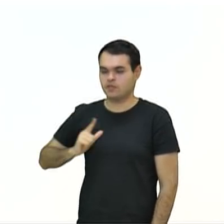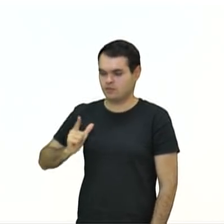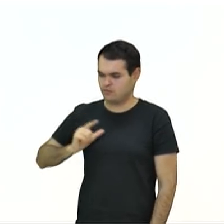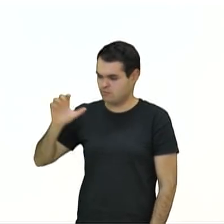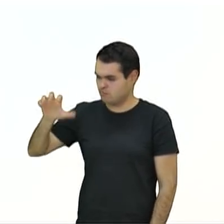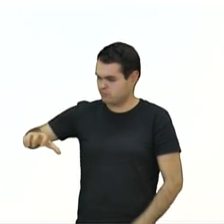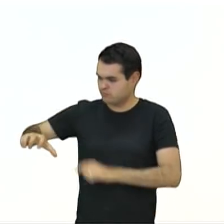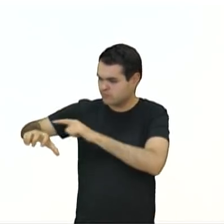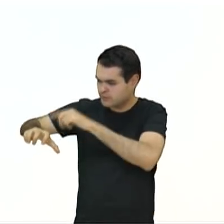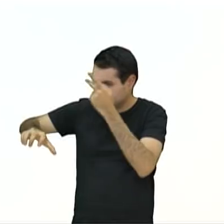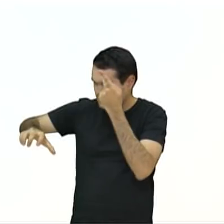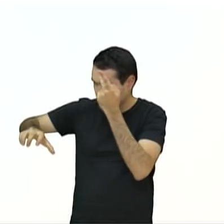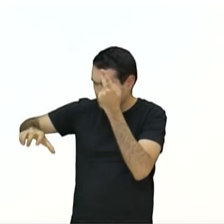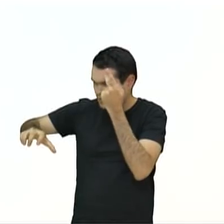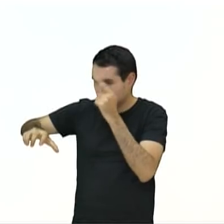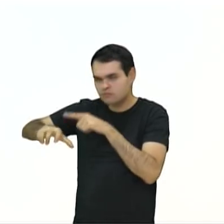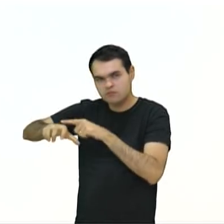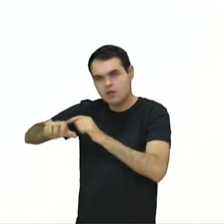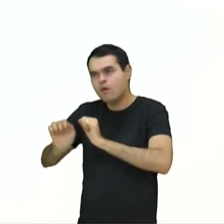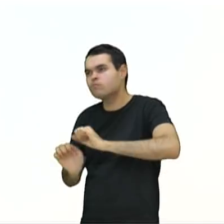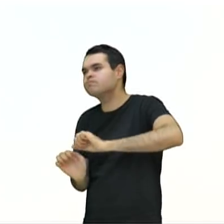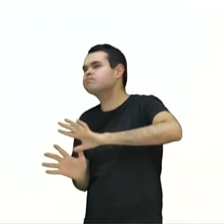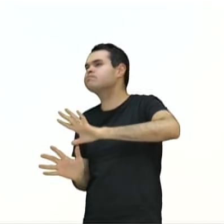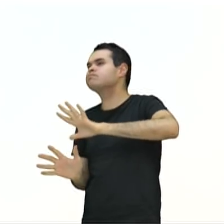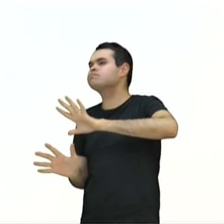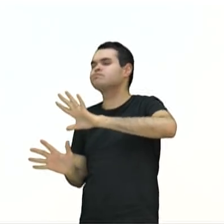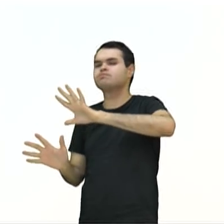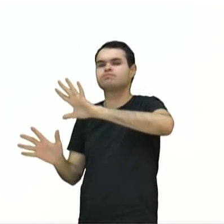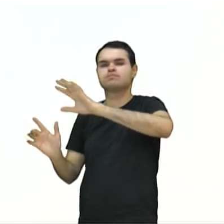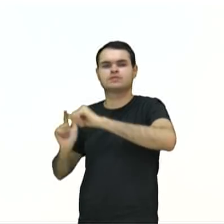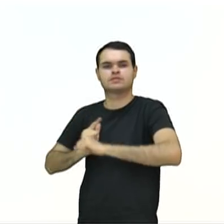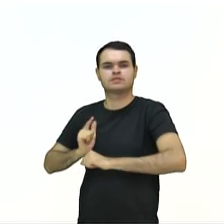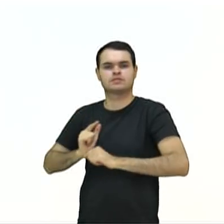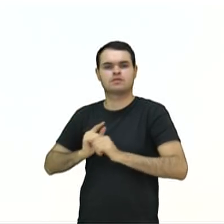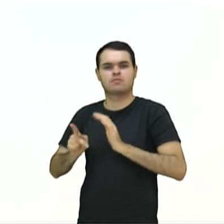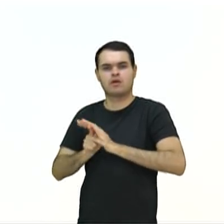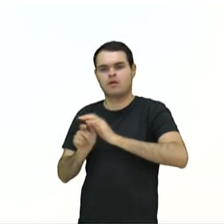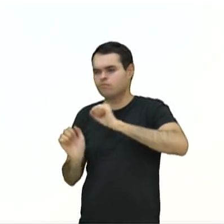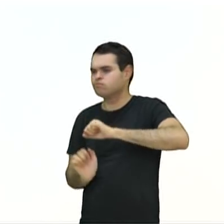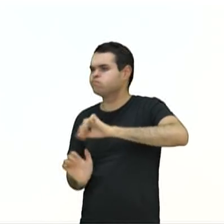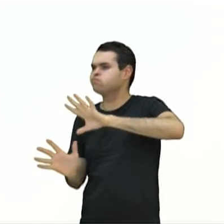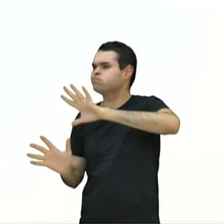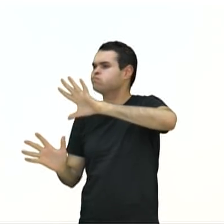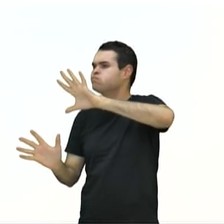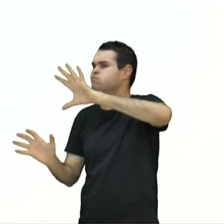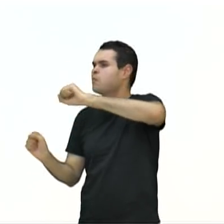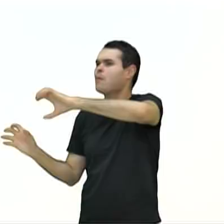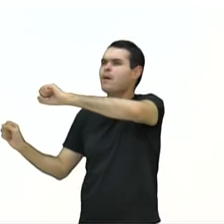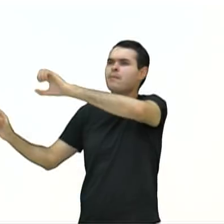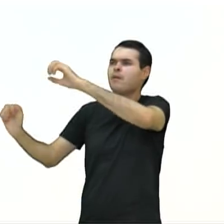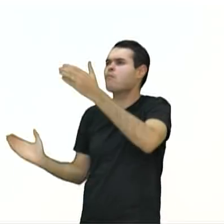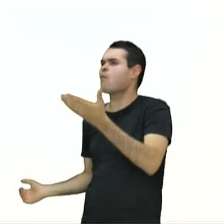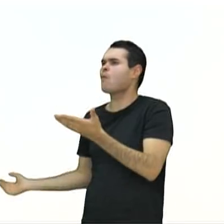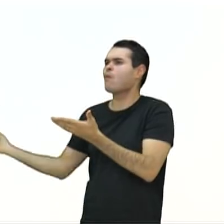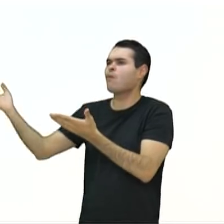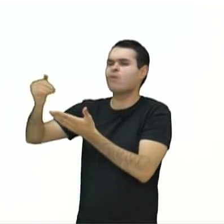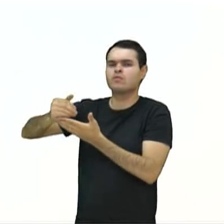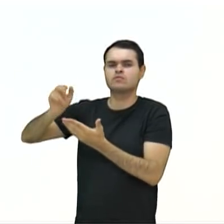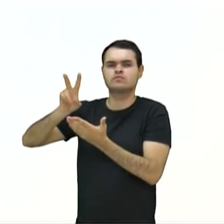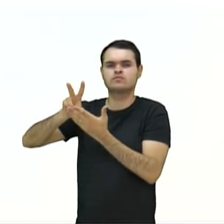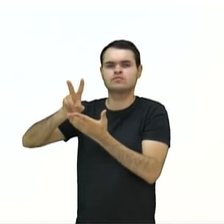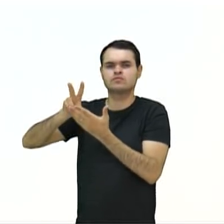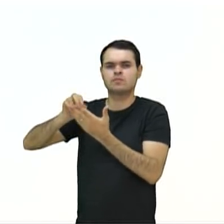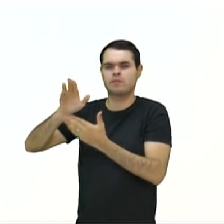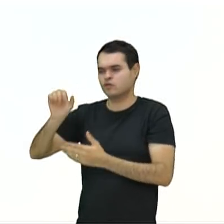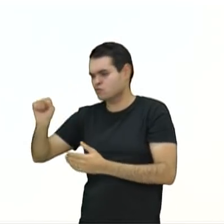expedições saíam para as mais diferentes direções ali para a captura de indígenas, né, em direção à porção mais